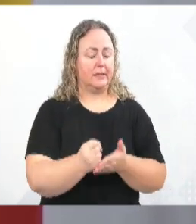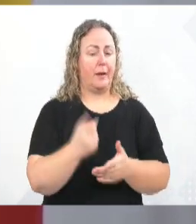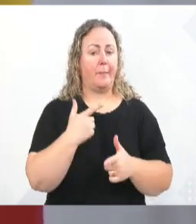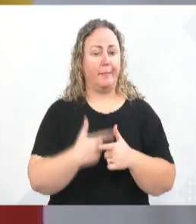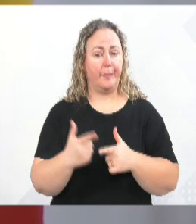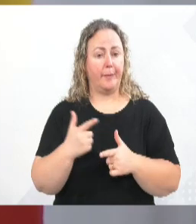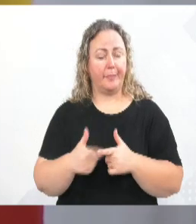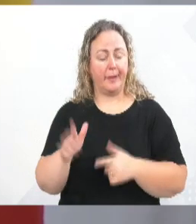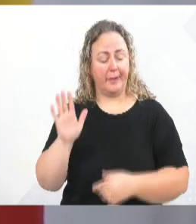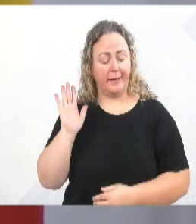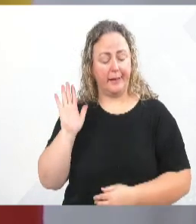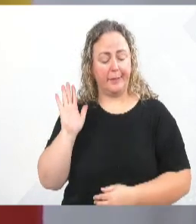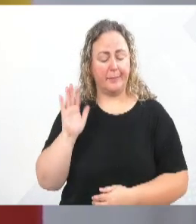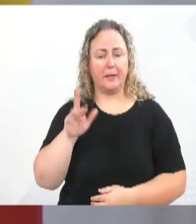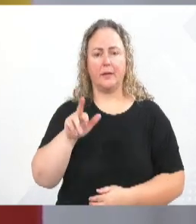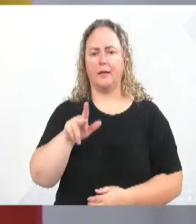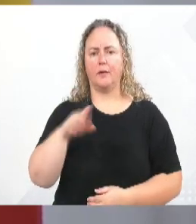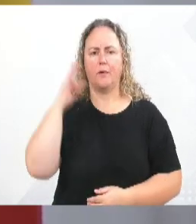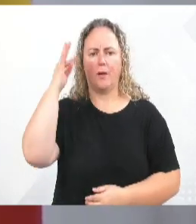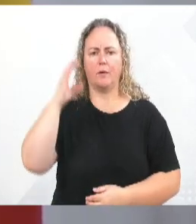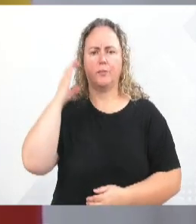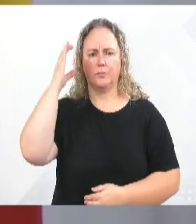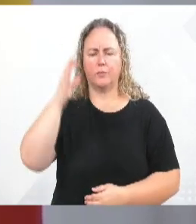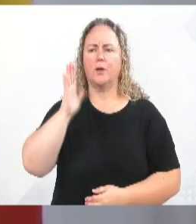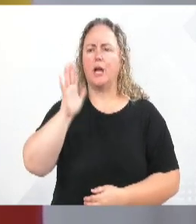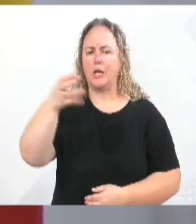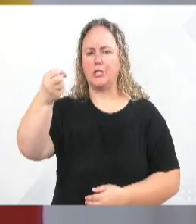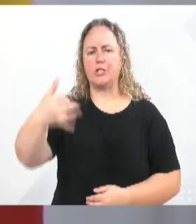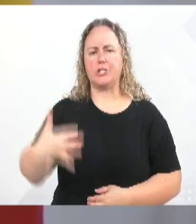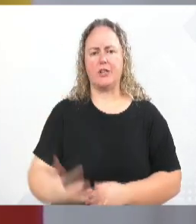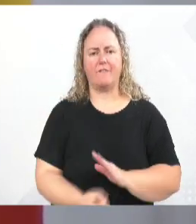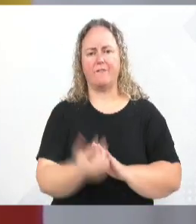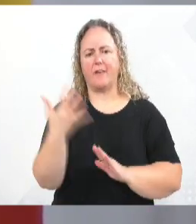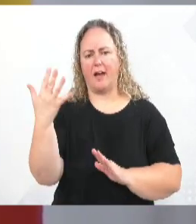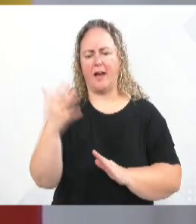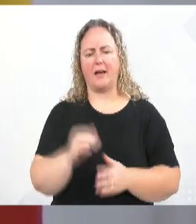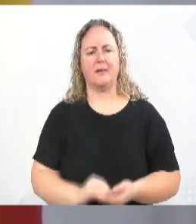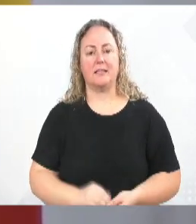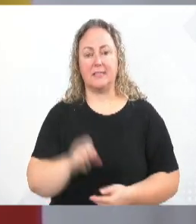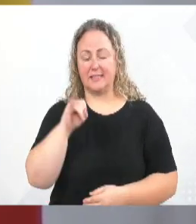garantista, assim como o vereador Tuca já relatou aqui algumas vezes, se fosse uma empresa